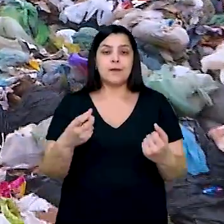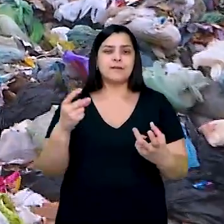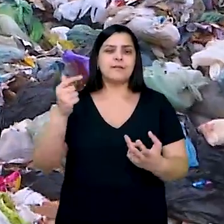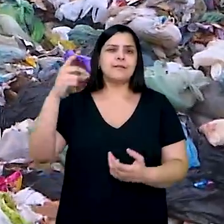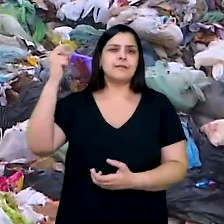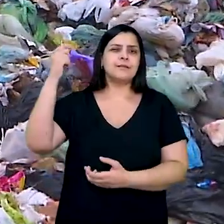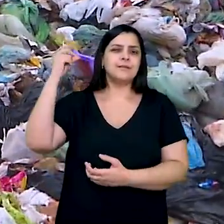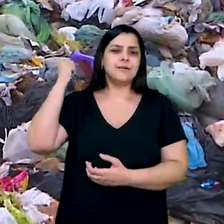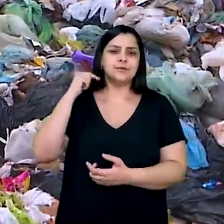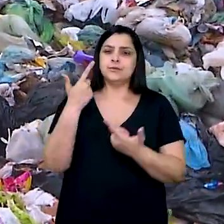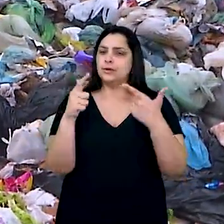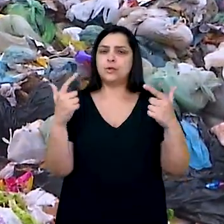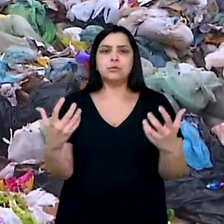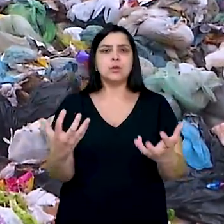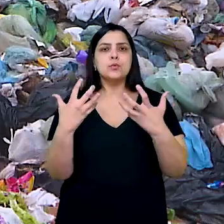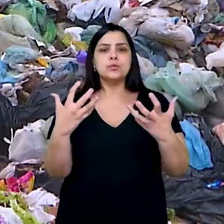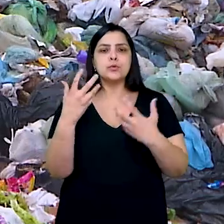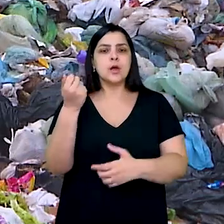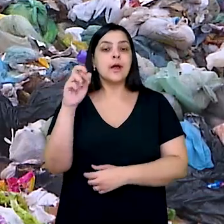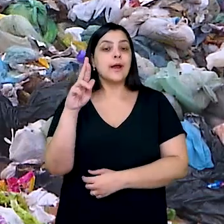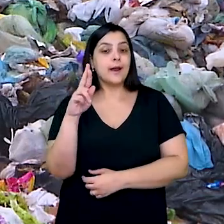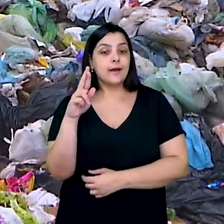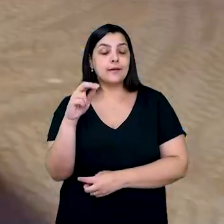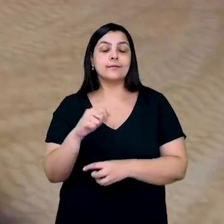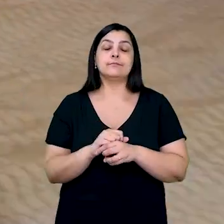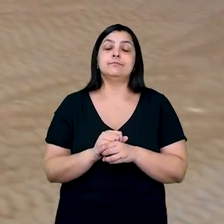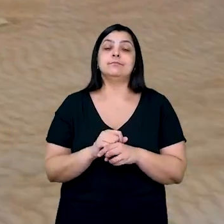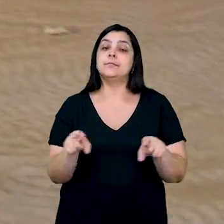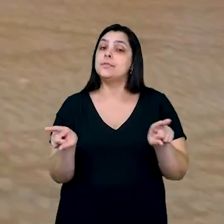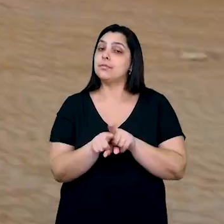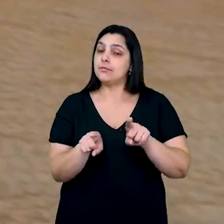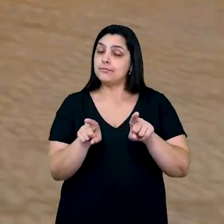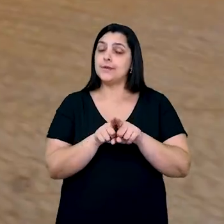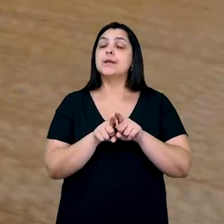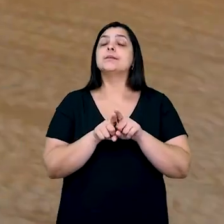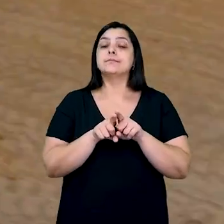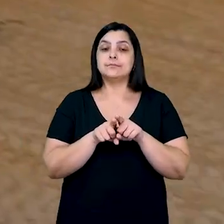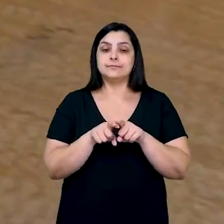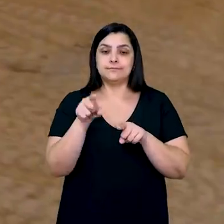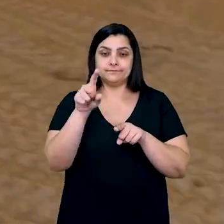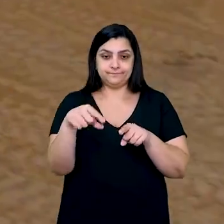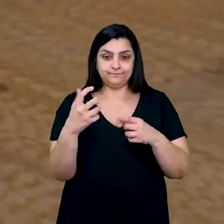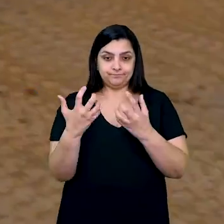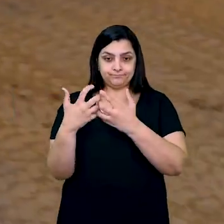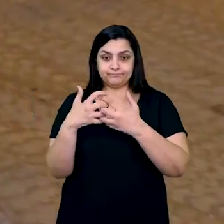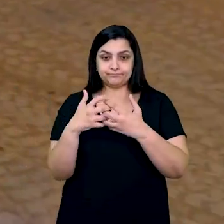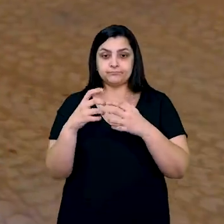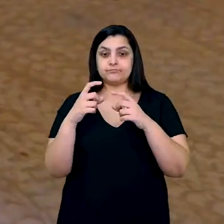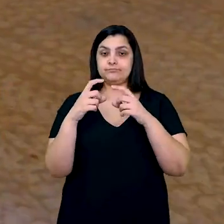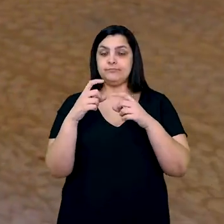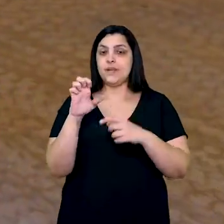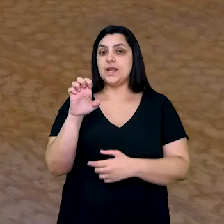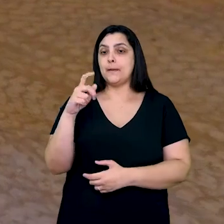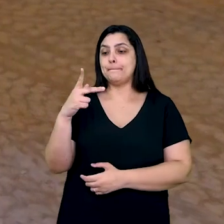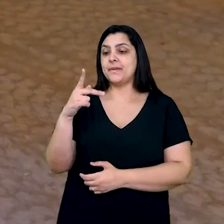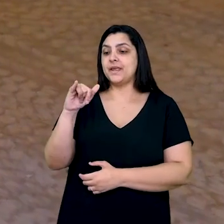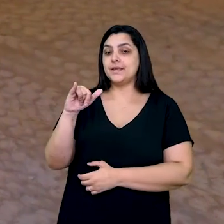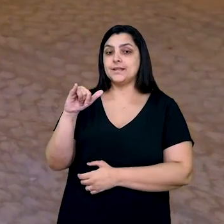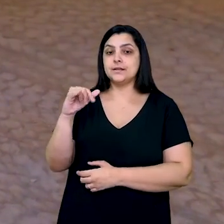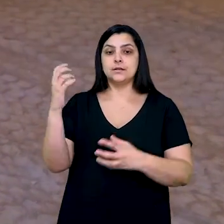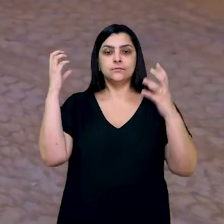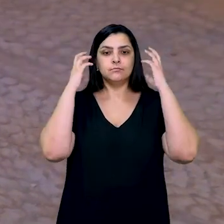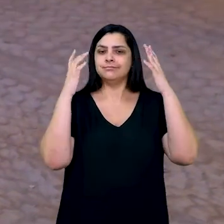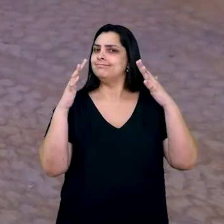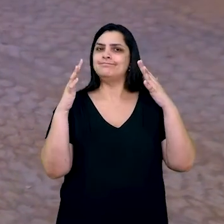feito com máquinas antigas sem ar-condicionado. Além disso, segundo ele, os equipamentos de proteção